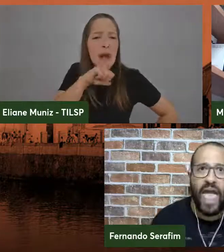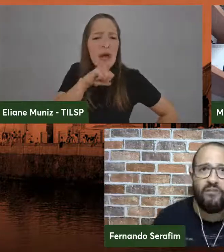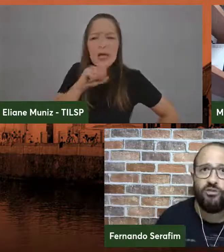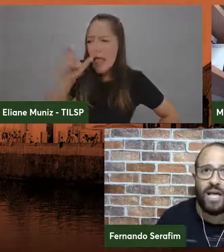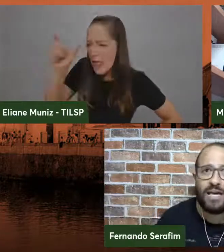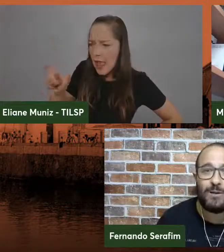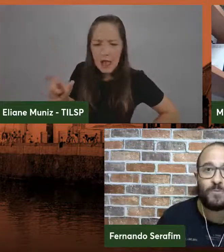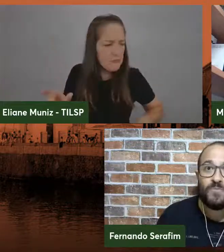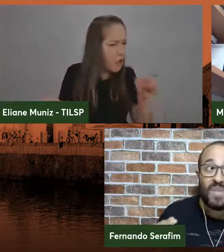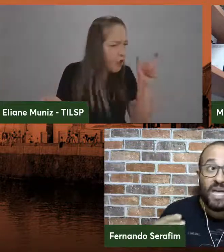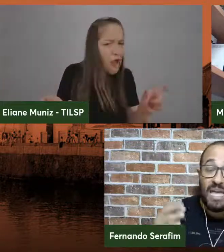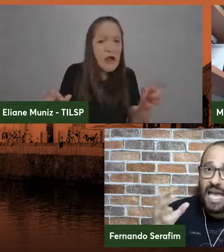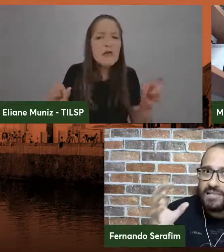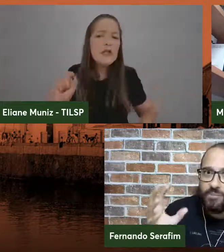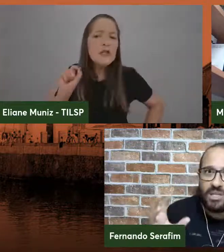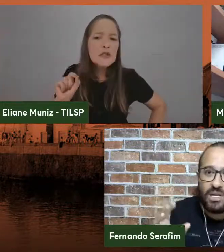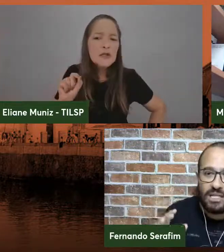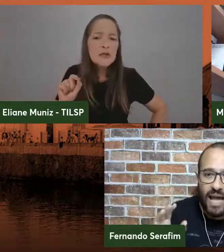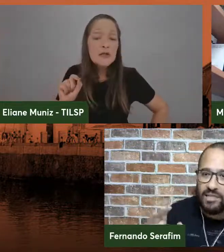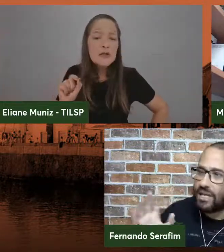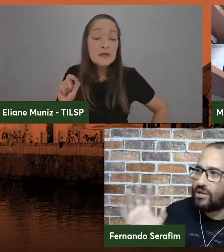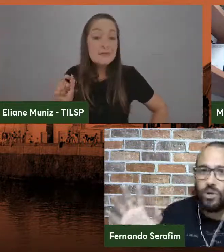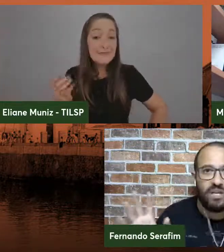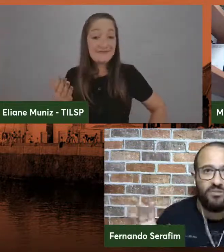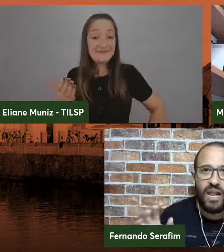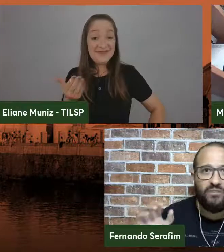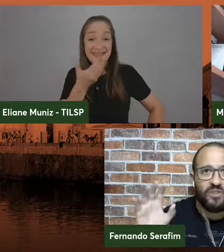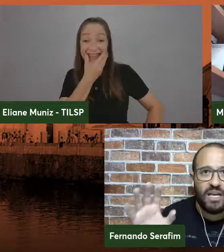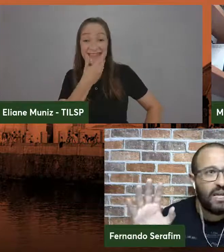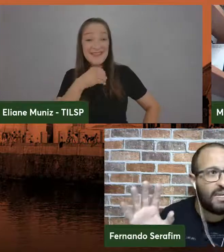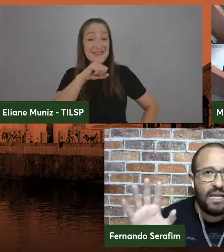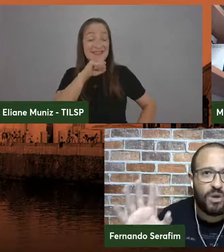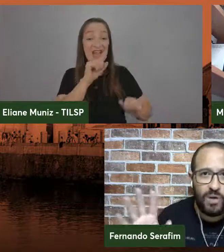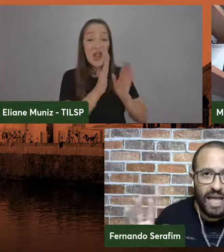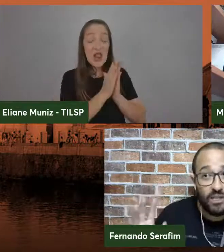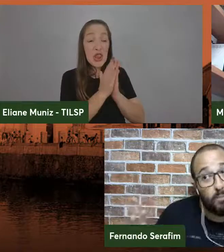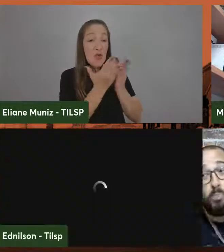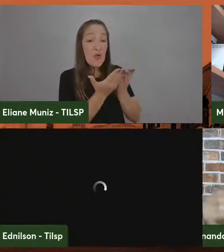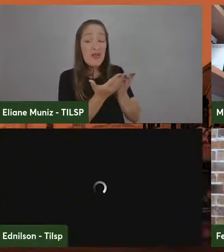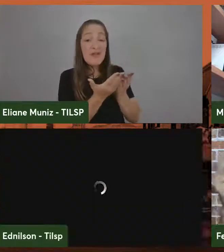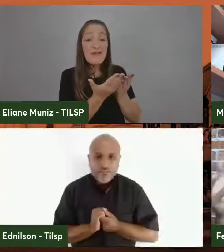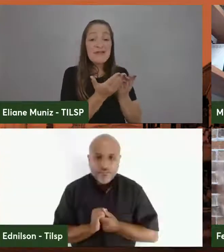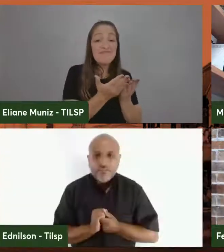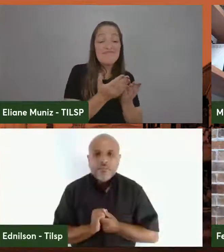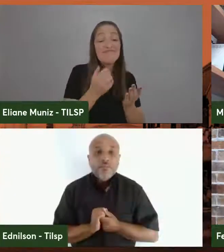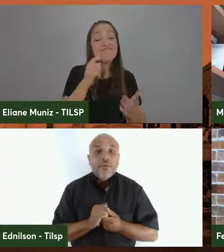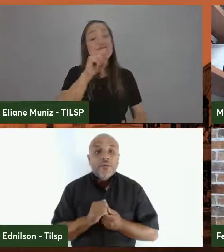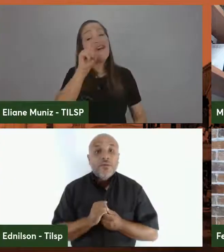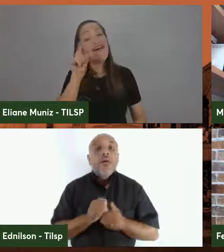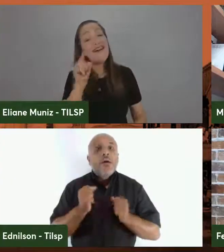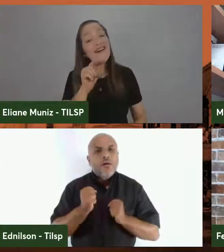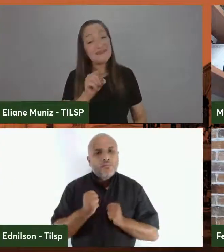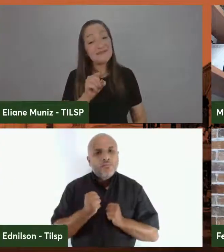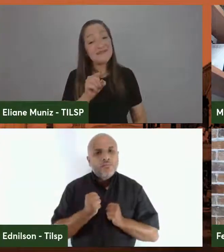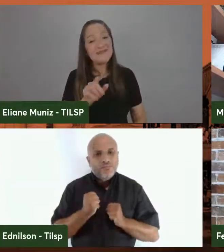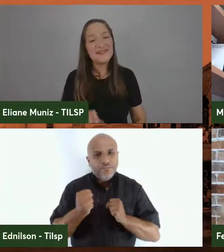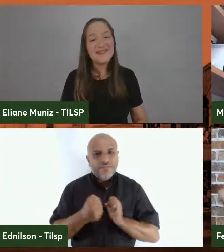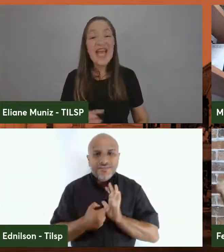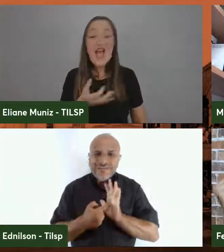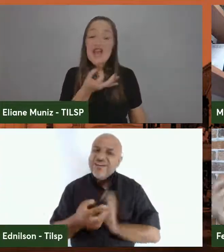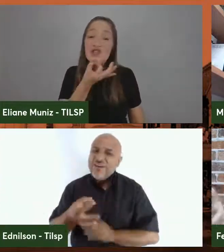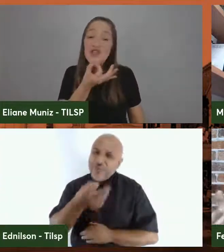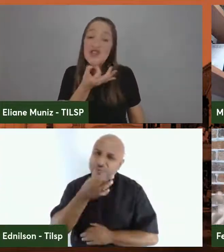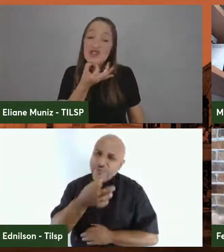ou então é fulano. E essa paternidade, ela no livro, ela fica ali na ambiguidade. Pode ser, é uma sugestão. Né?